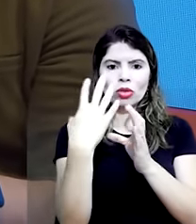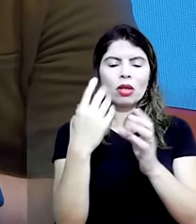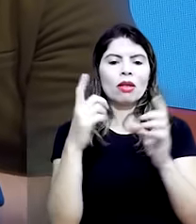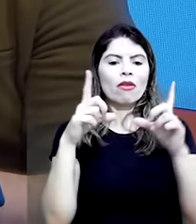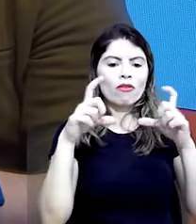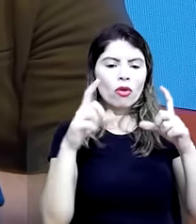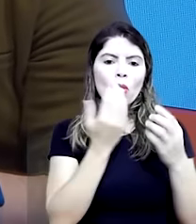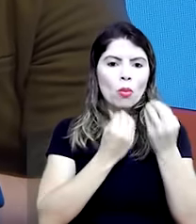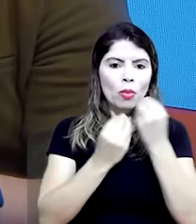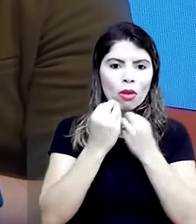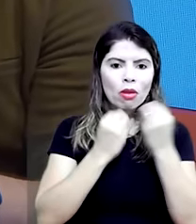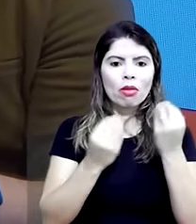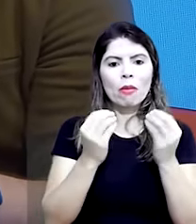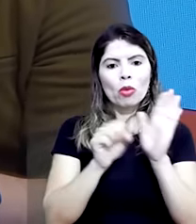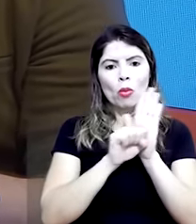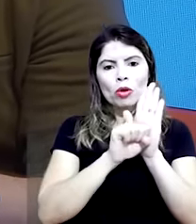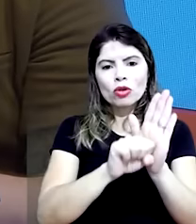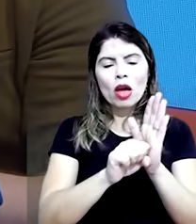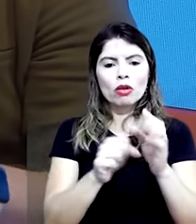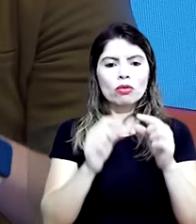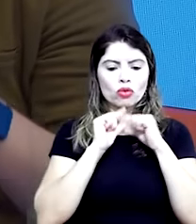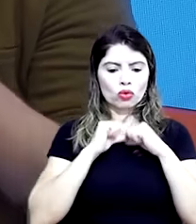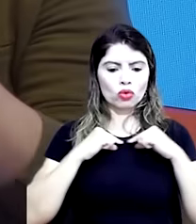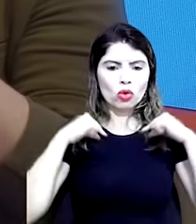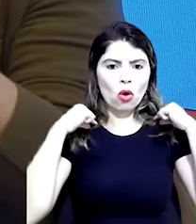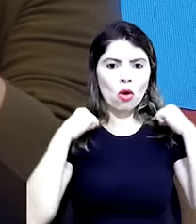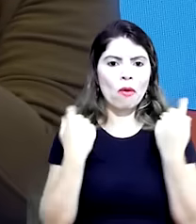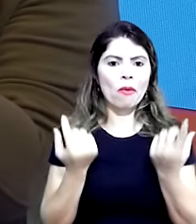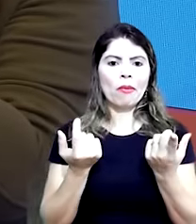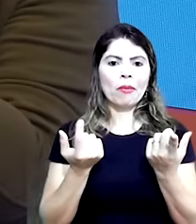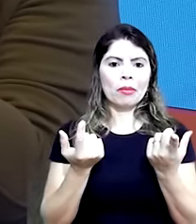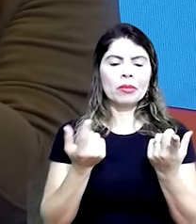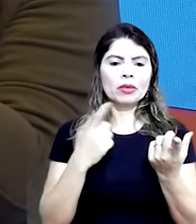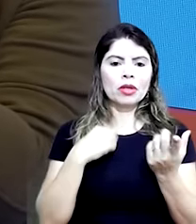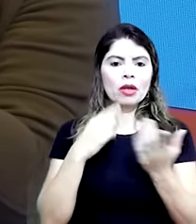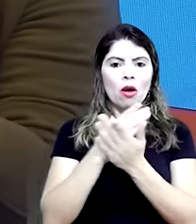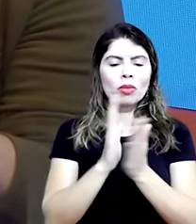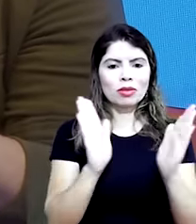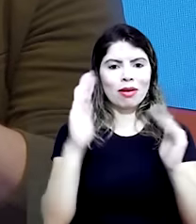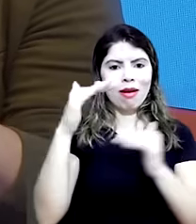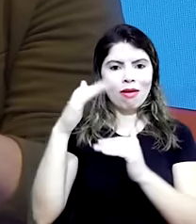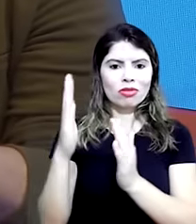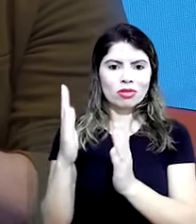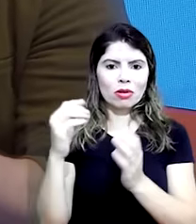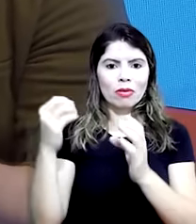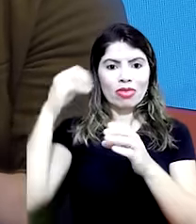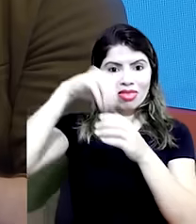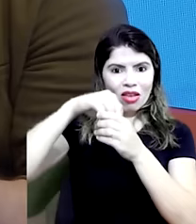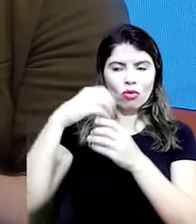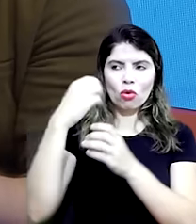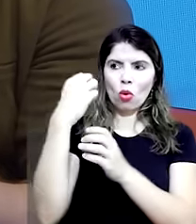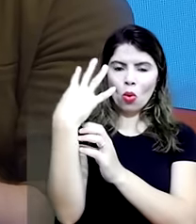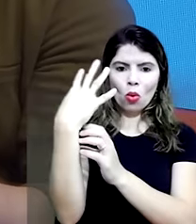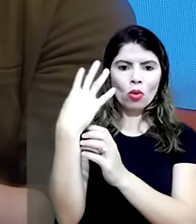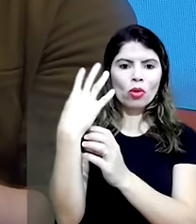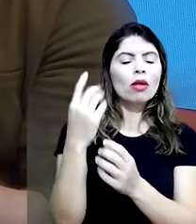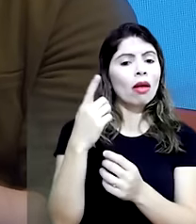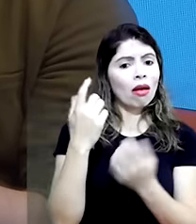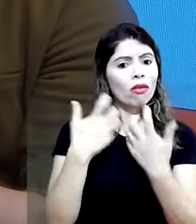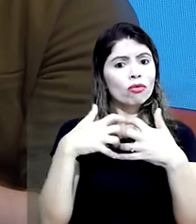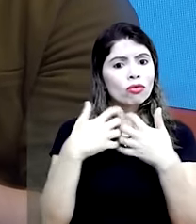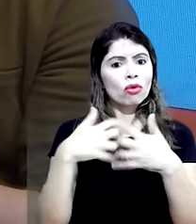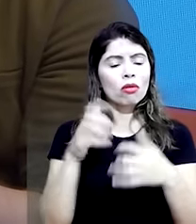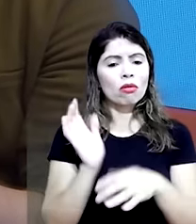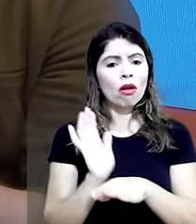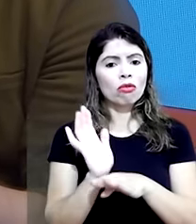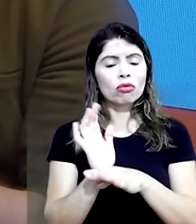para fotografar um objeto uma joia E aí você tem algumas caixas dessas essas Light Box que elas funcionam